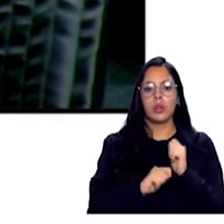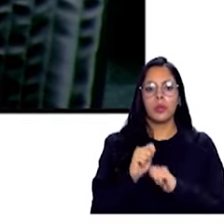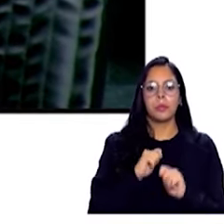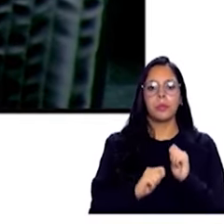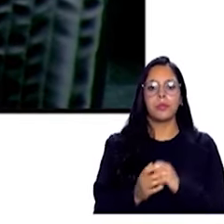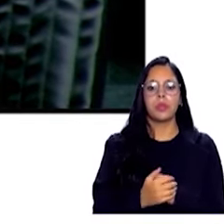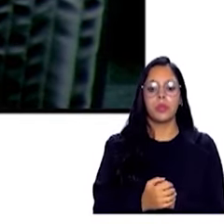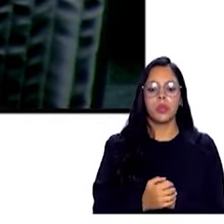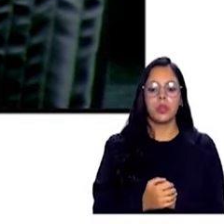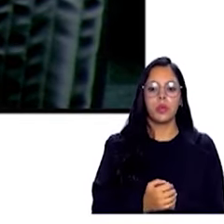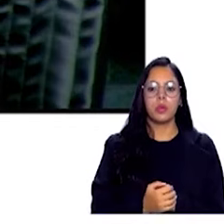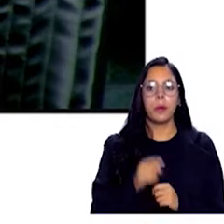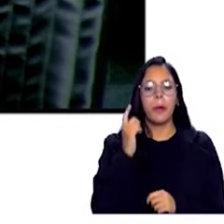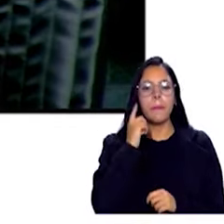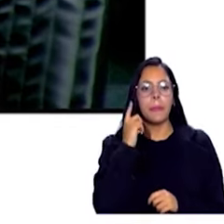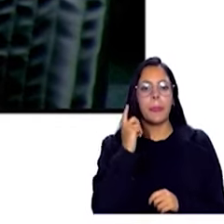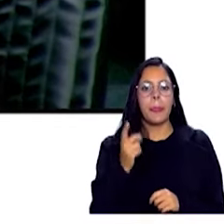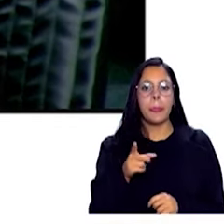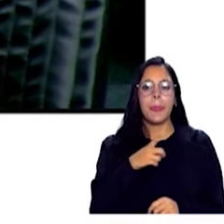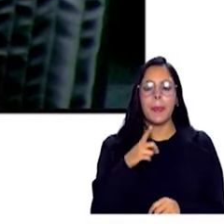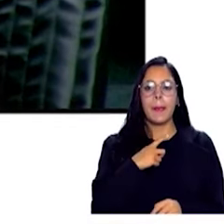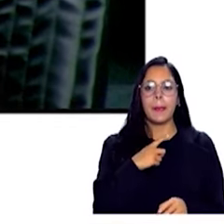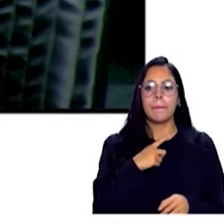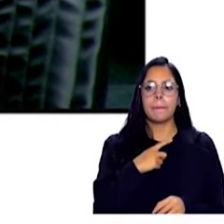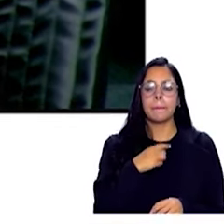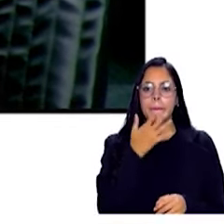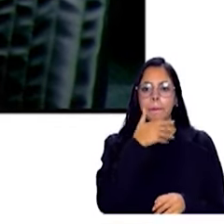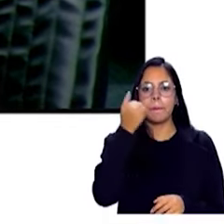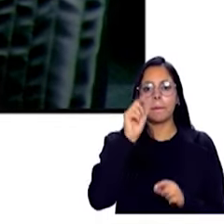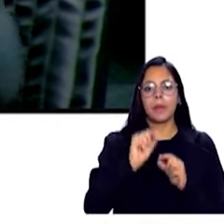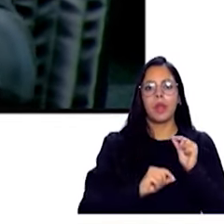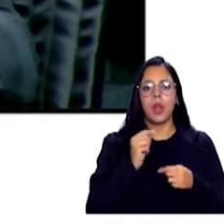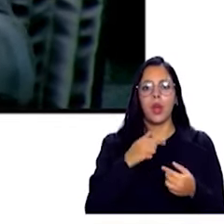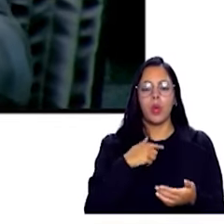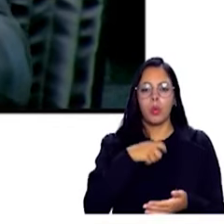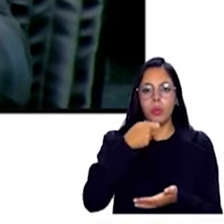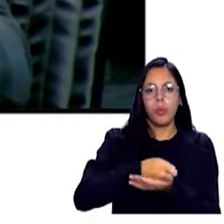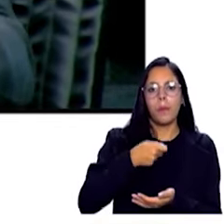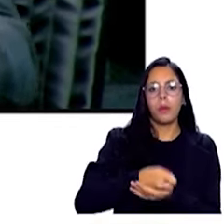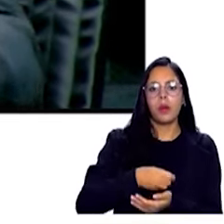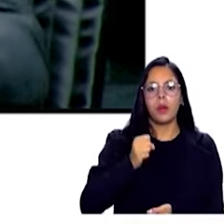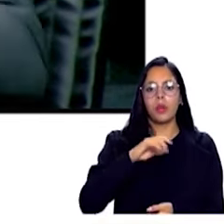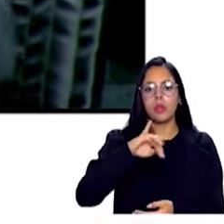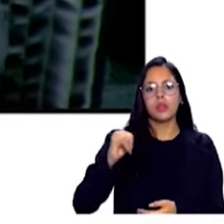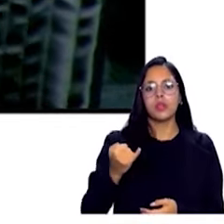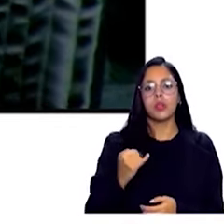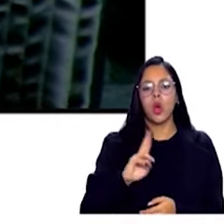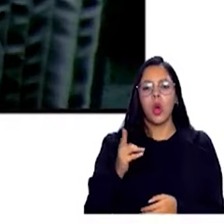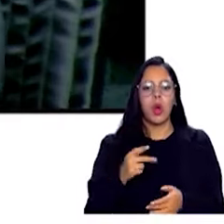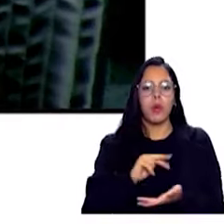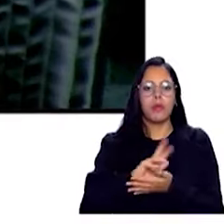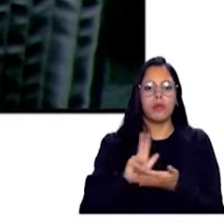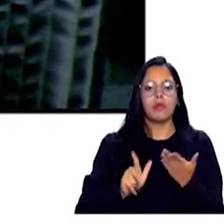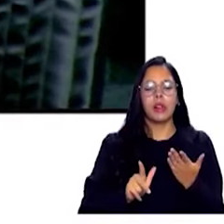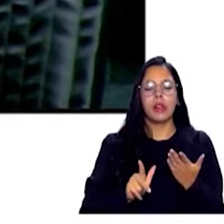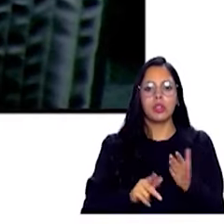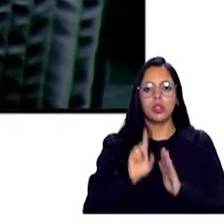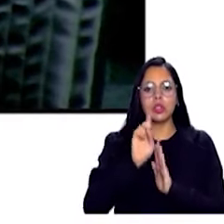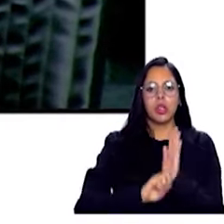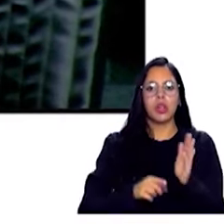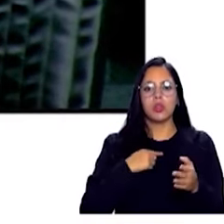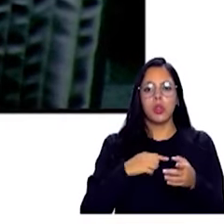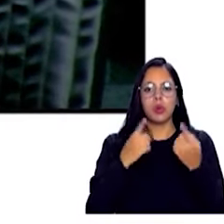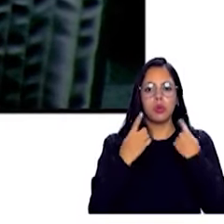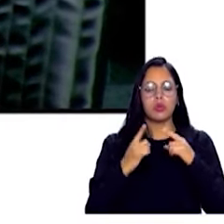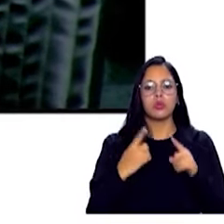cumprir a decisão obrigatória do STJ ou eu continuar violando direitos na expectativa de que poucas pessoas